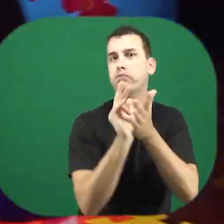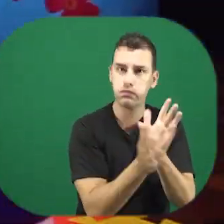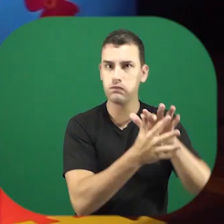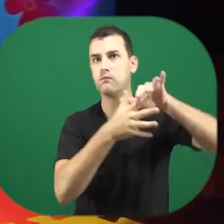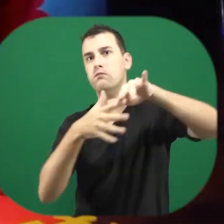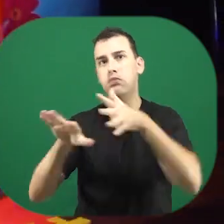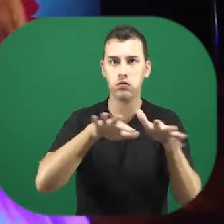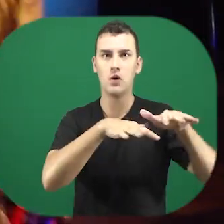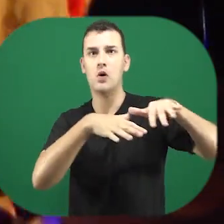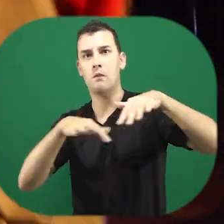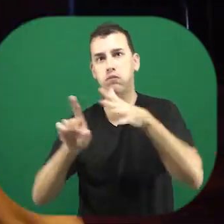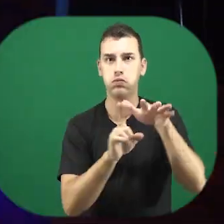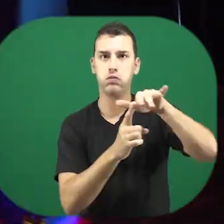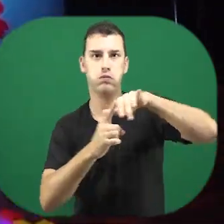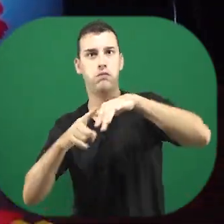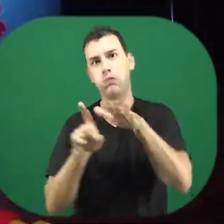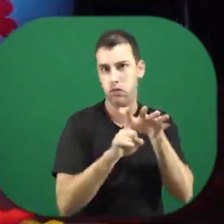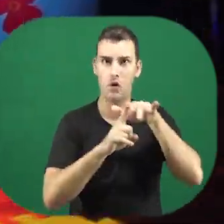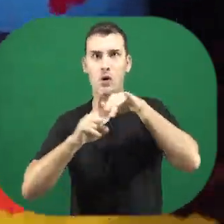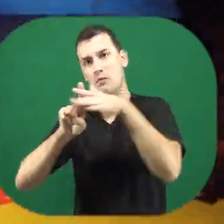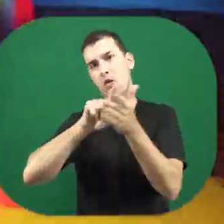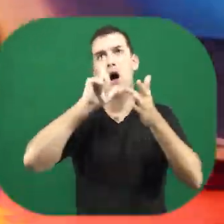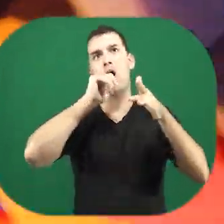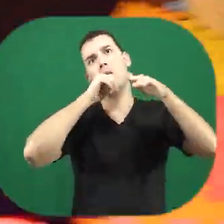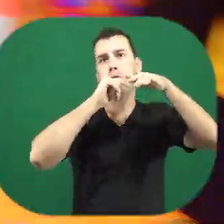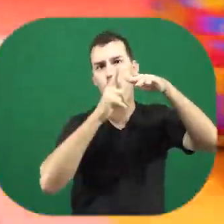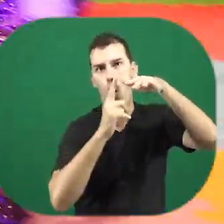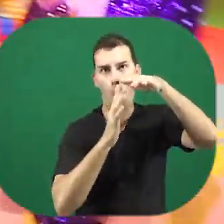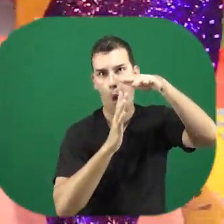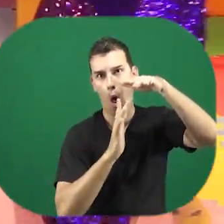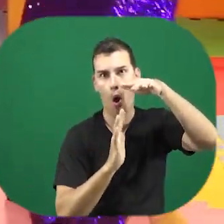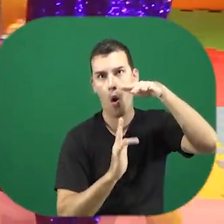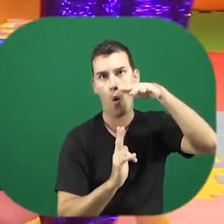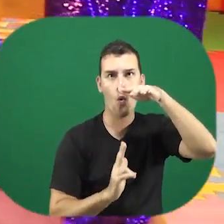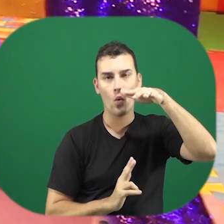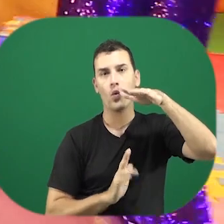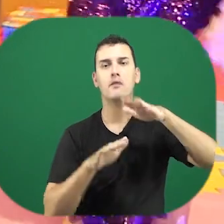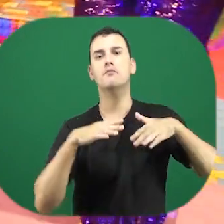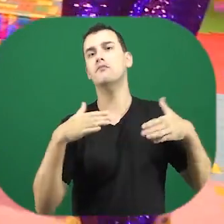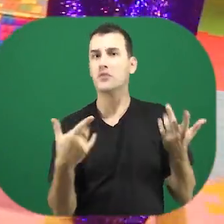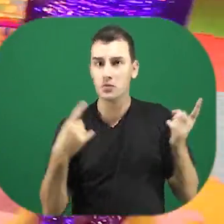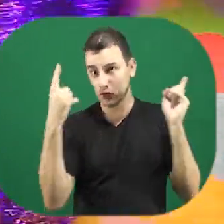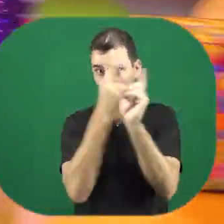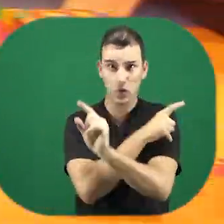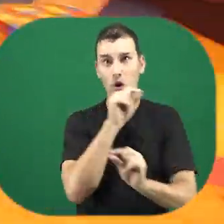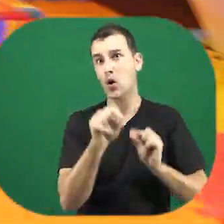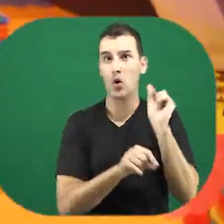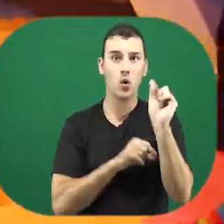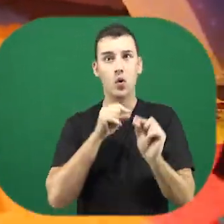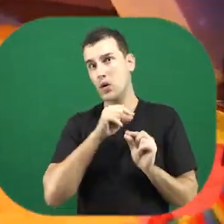pra cá. Ele estava se afogando! A princesinha, então, com dificuldade,